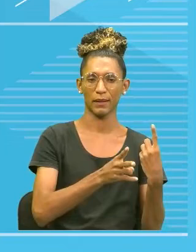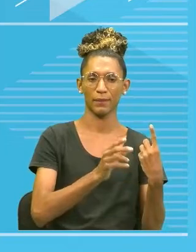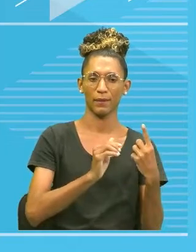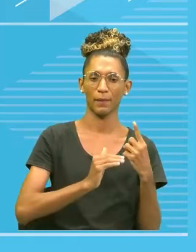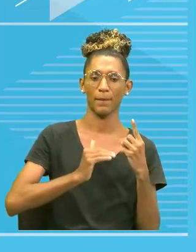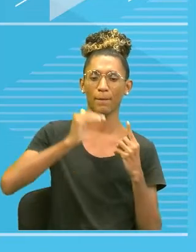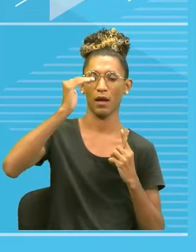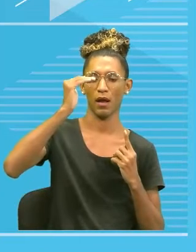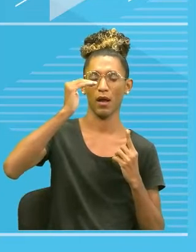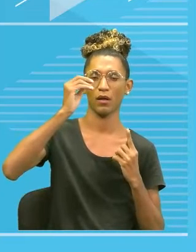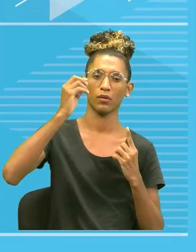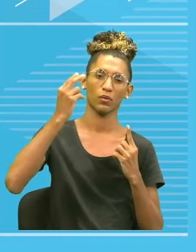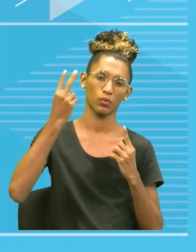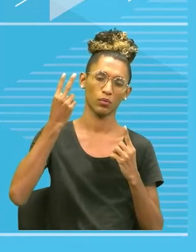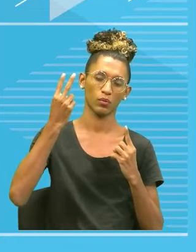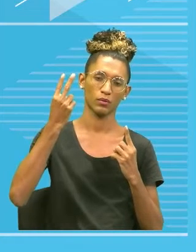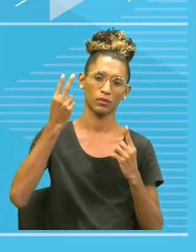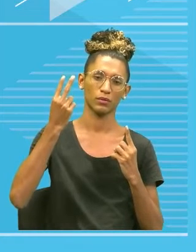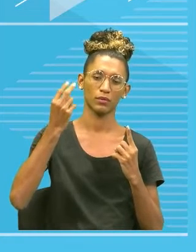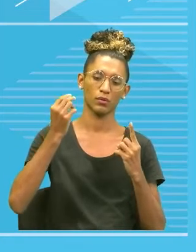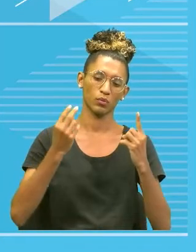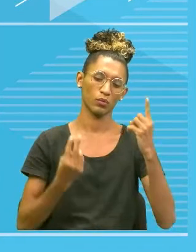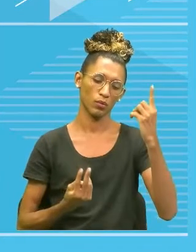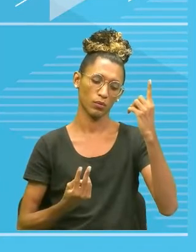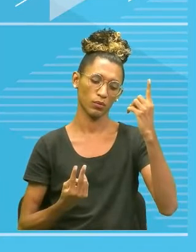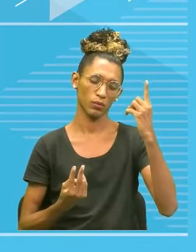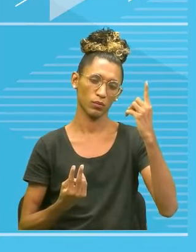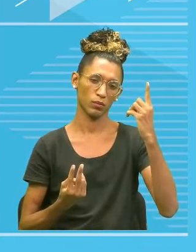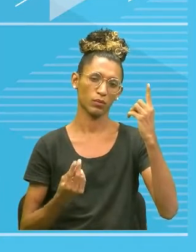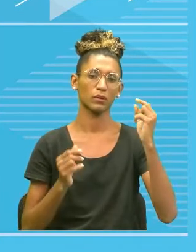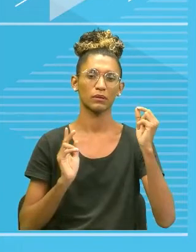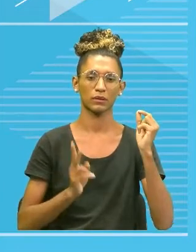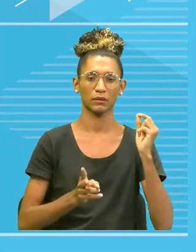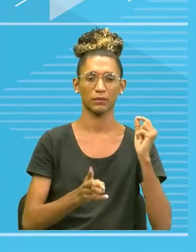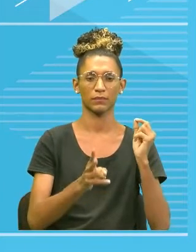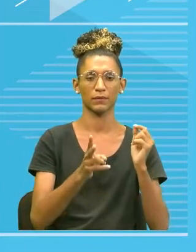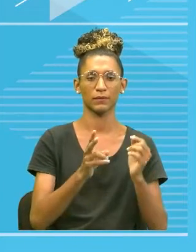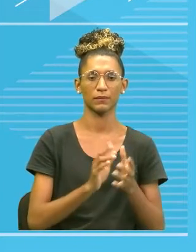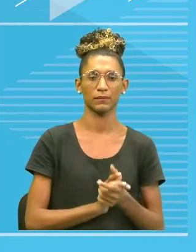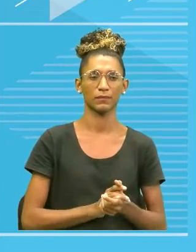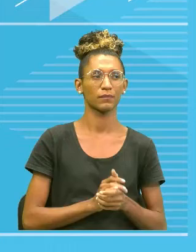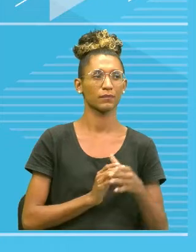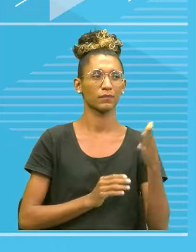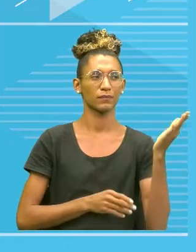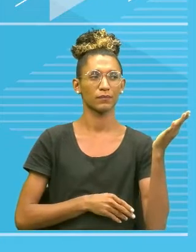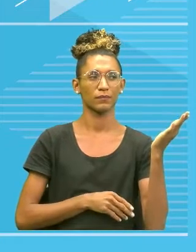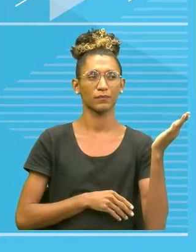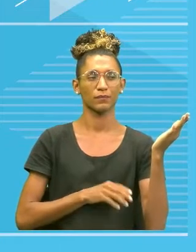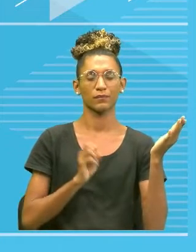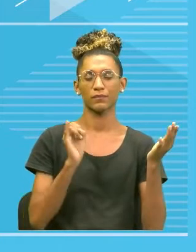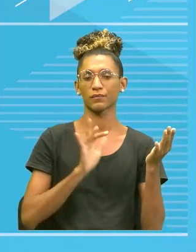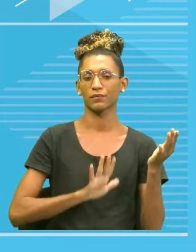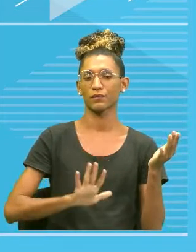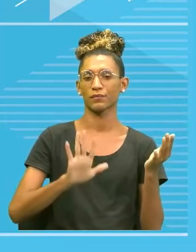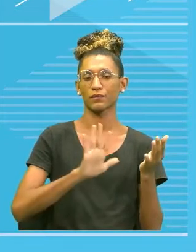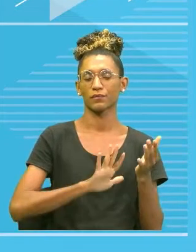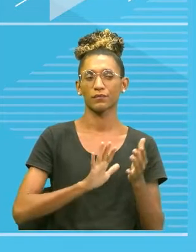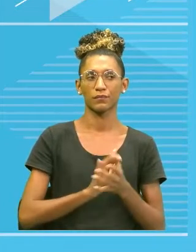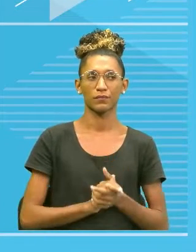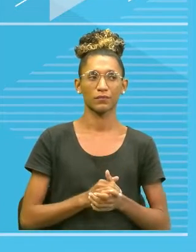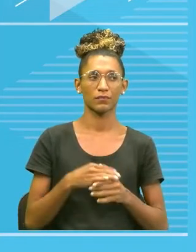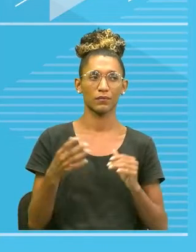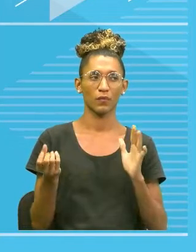trabalho 2, né? Sendo calculado numericamente pela área da figura, como mostrada pelo ciclo. Eu